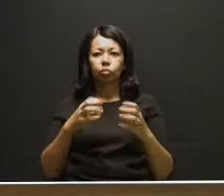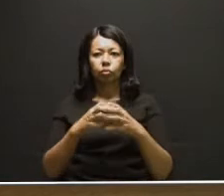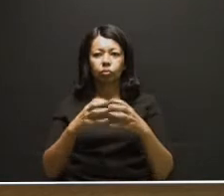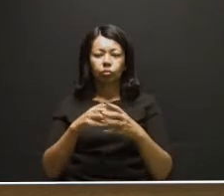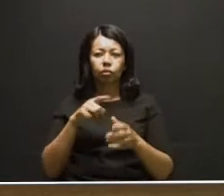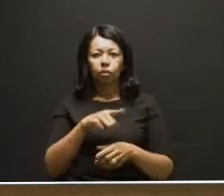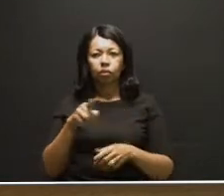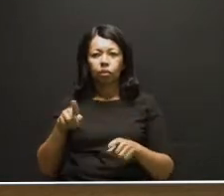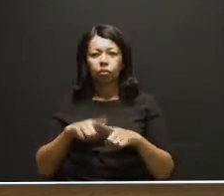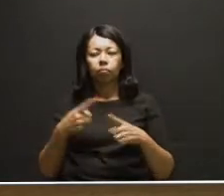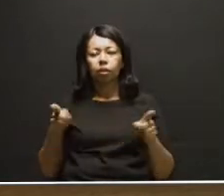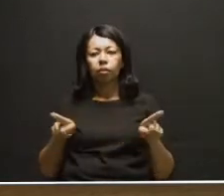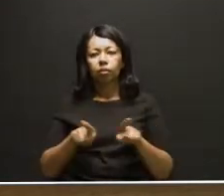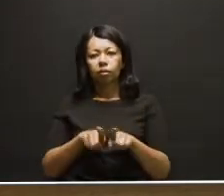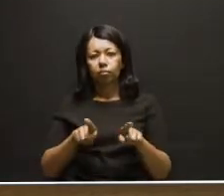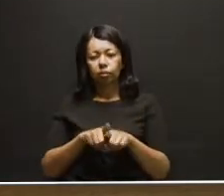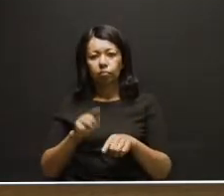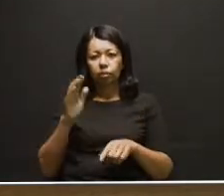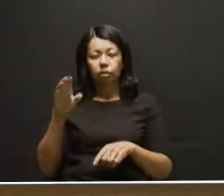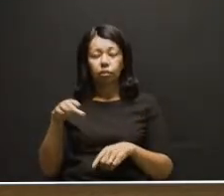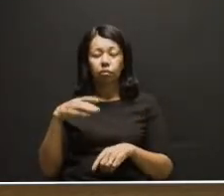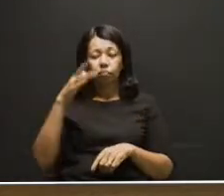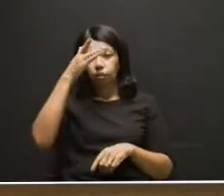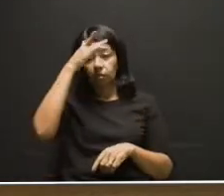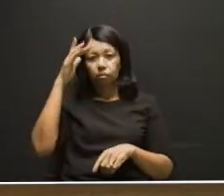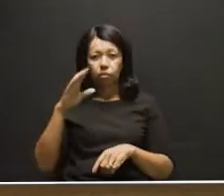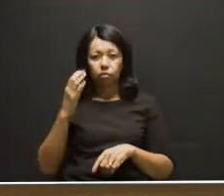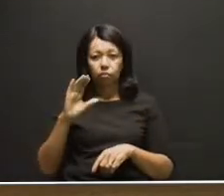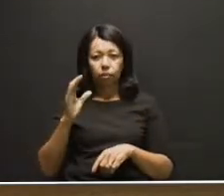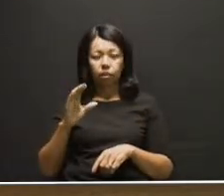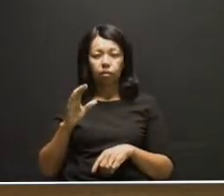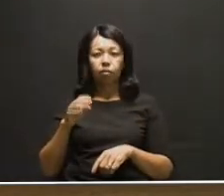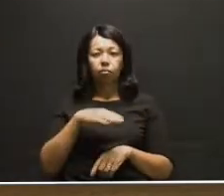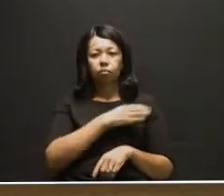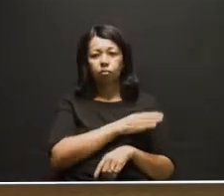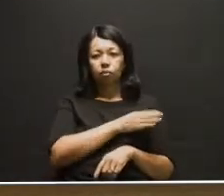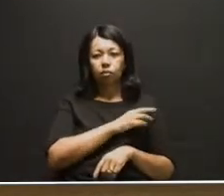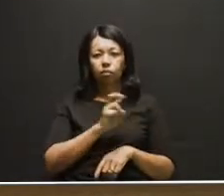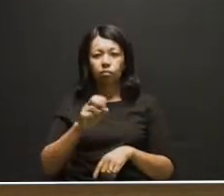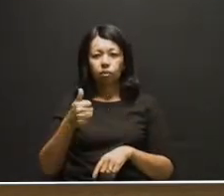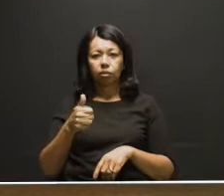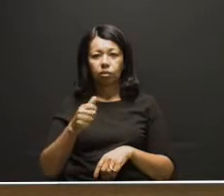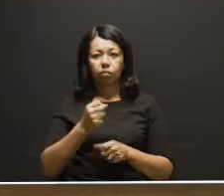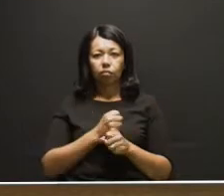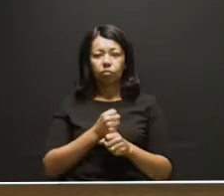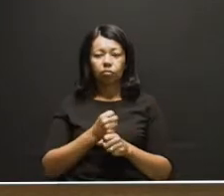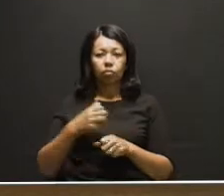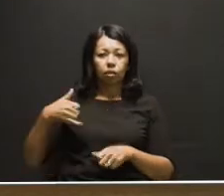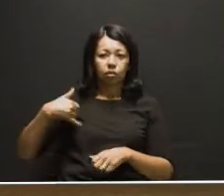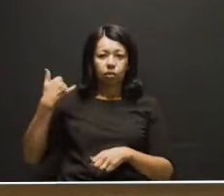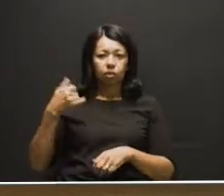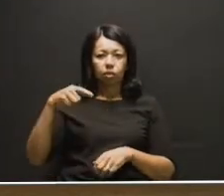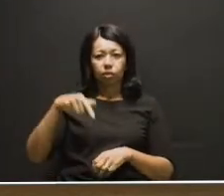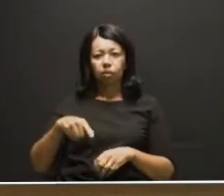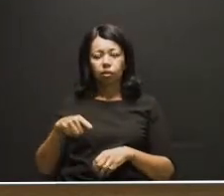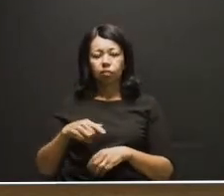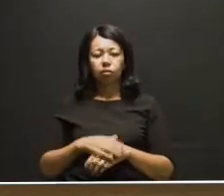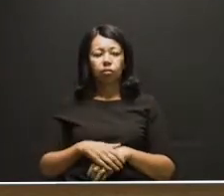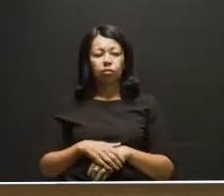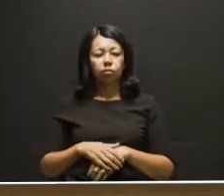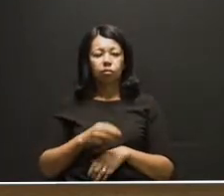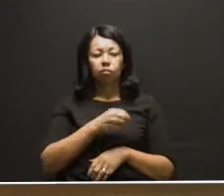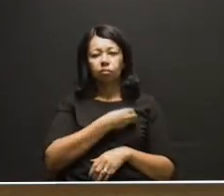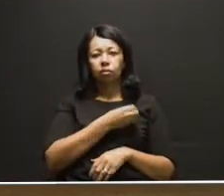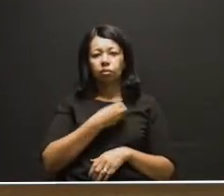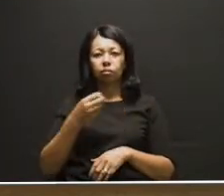mas acima de qualquer coisa sou um combatente decoração 51 anos aqui dentro eu vivo a minha cidade é só